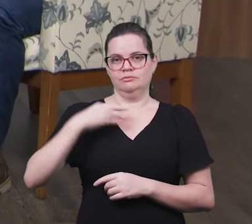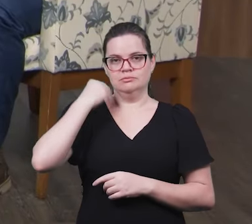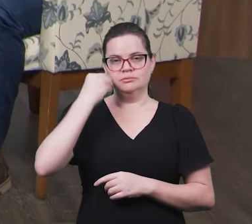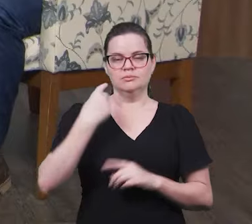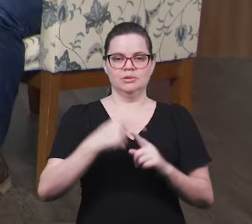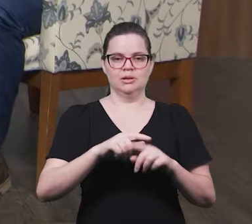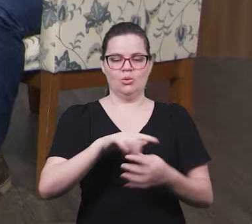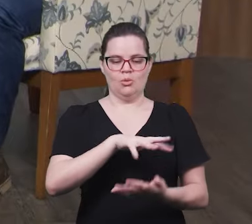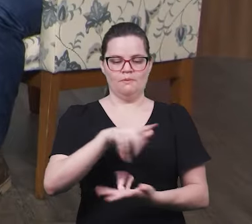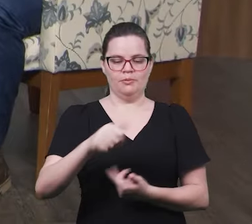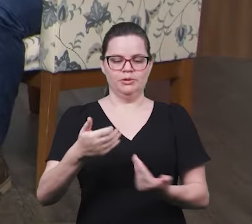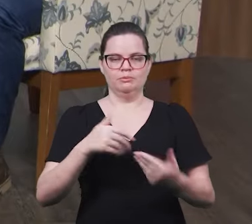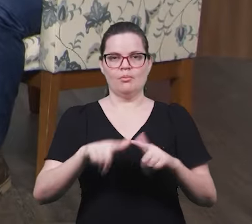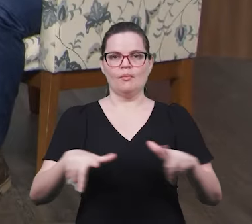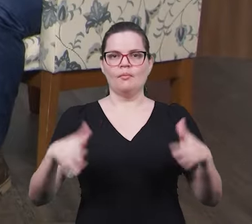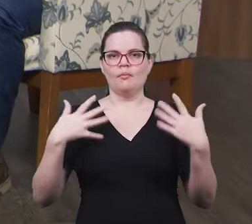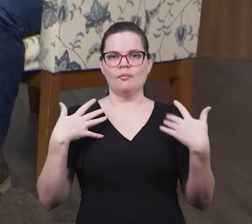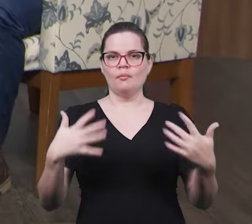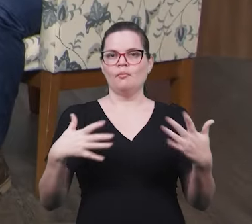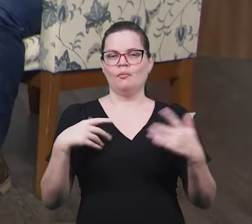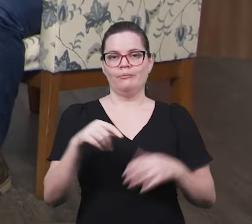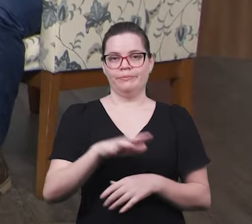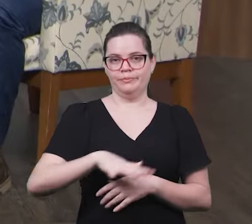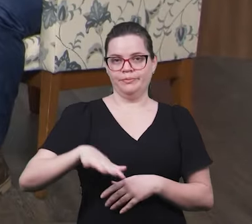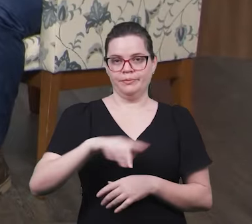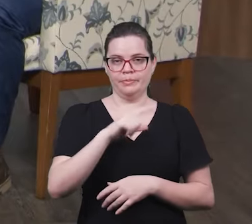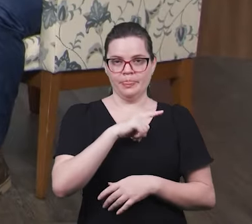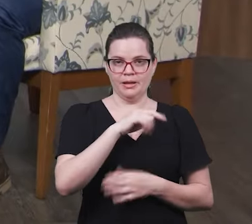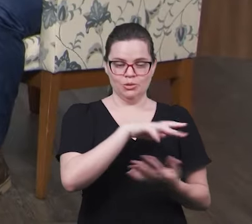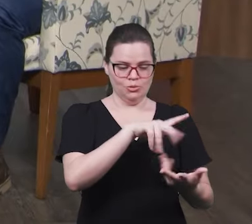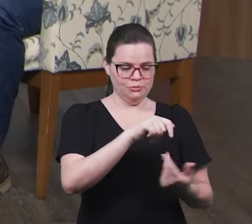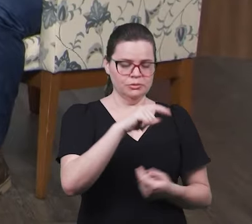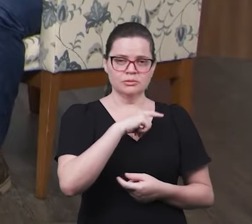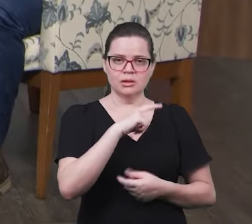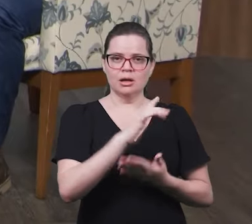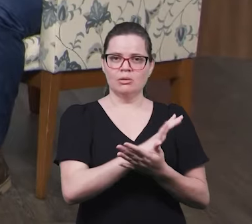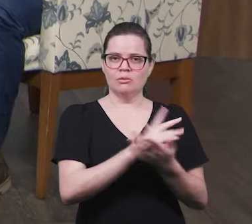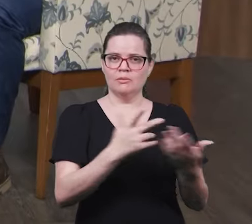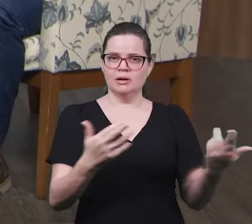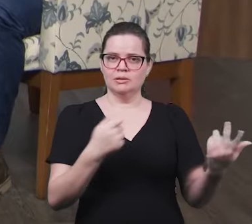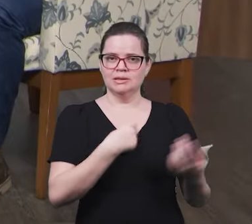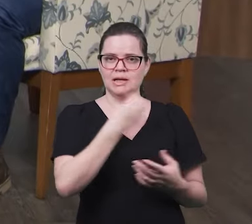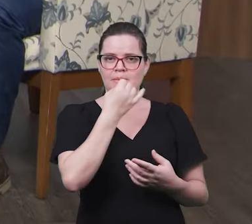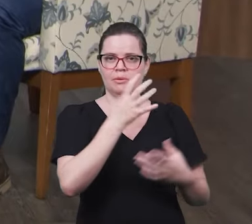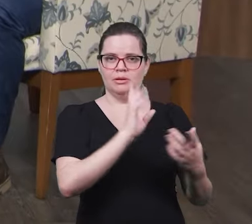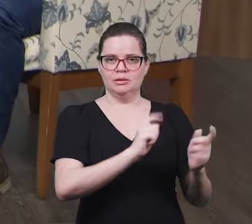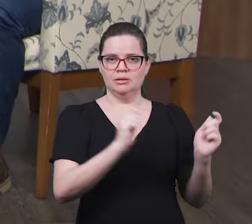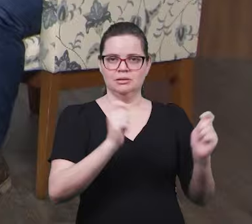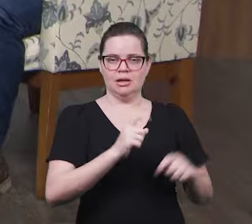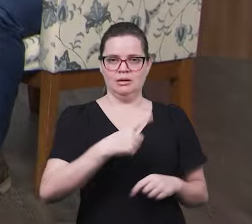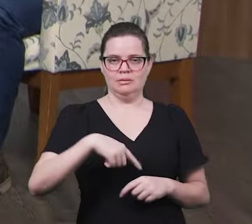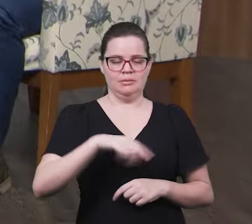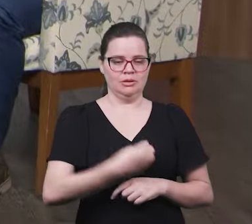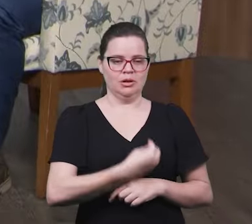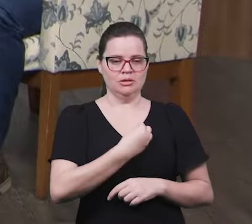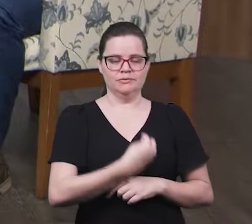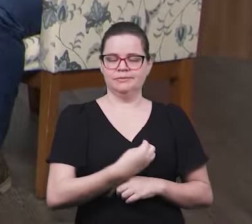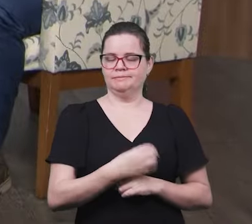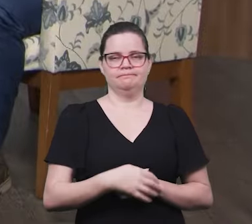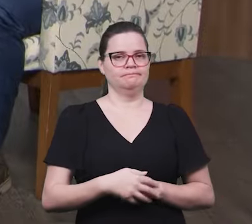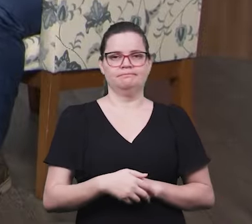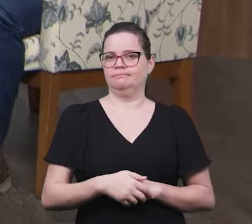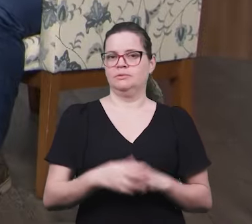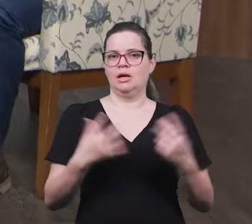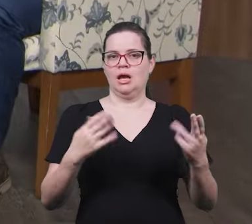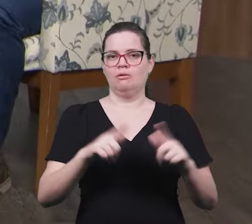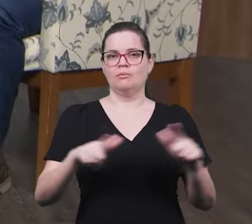um deserto. No mundo nós não encontramos recurso algum para subsistir. O deserto também,